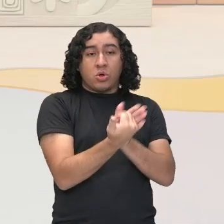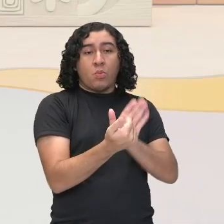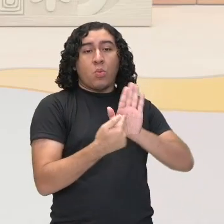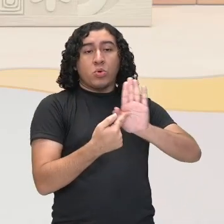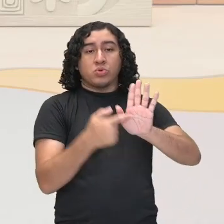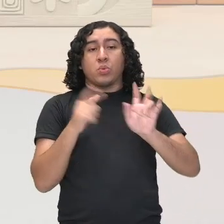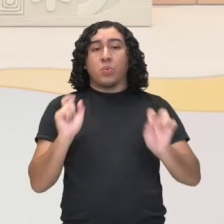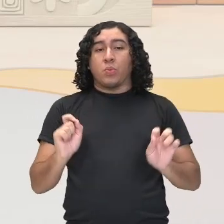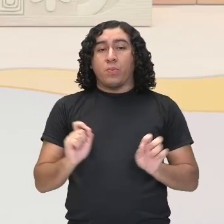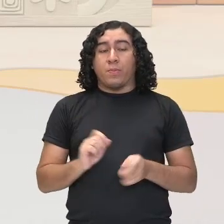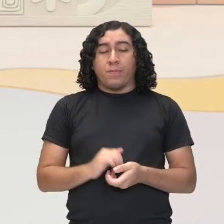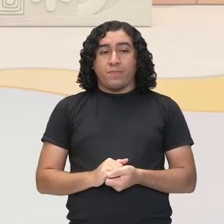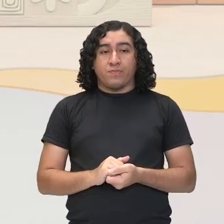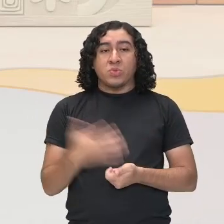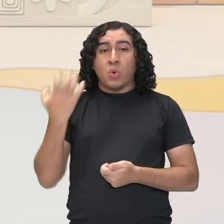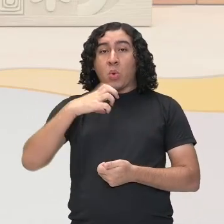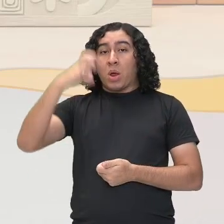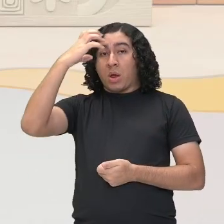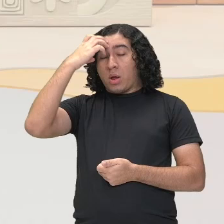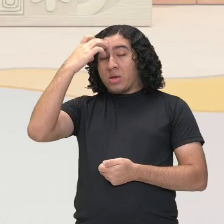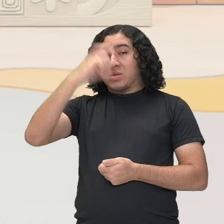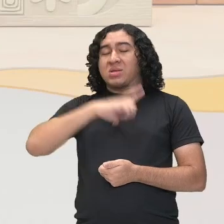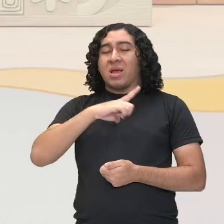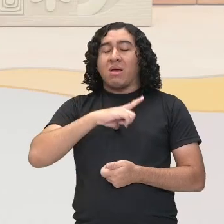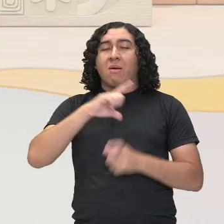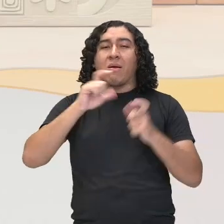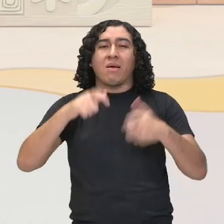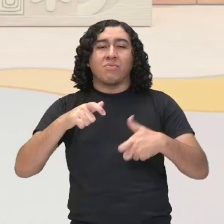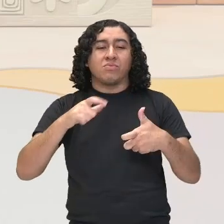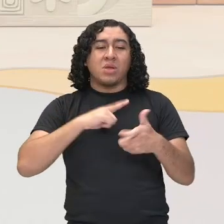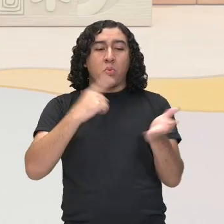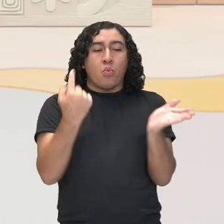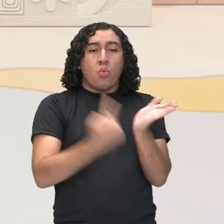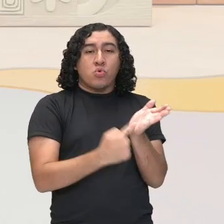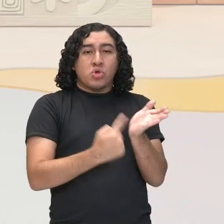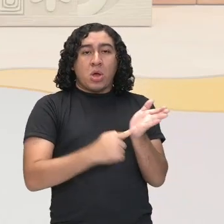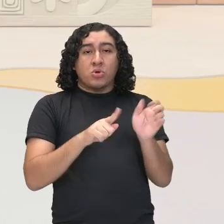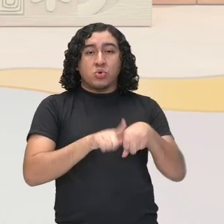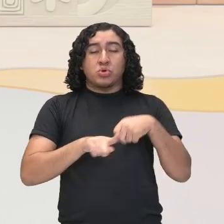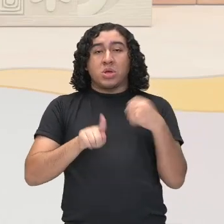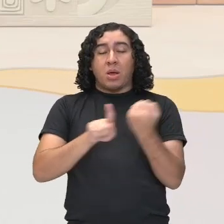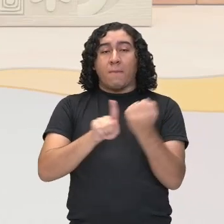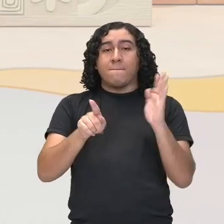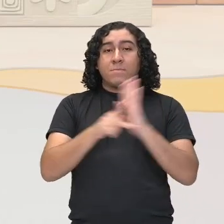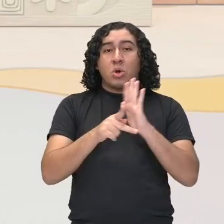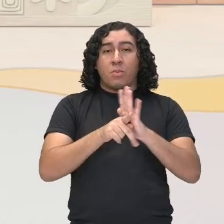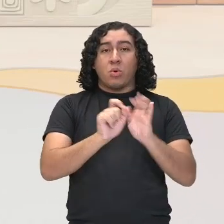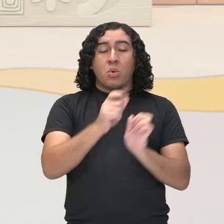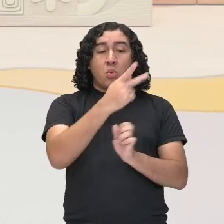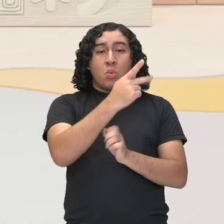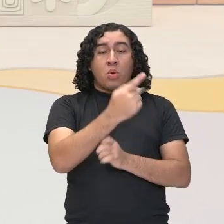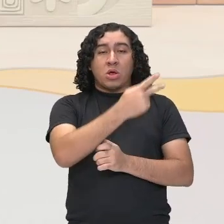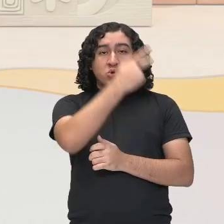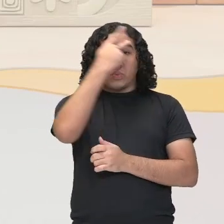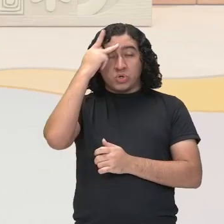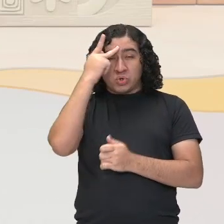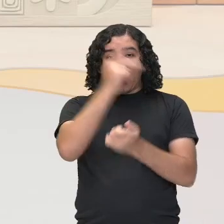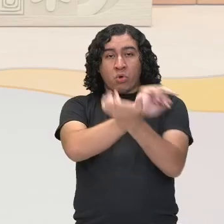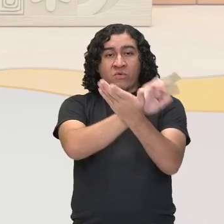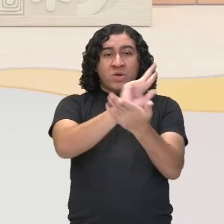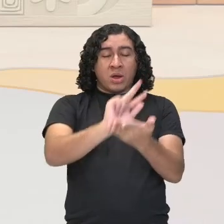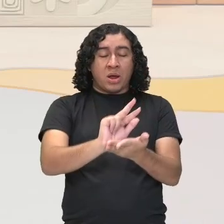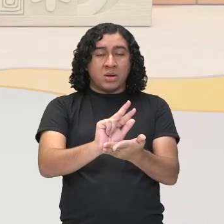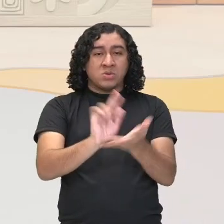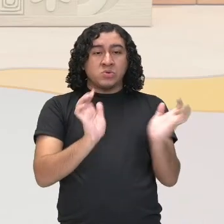seguinte, que o rei ele está ali porque houve o contrato social entre o cidadão, entre as pessoas, entre os